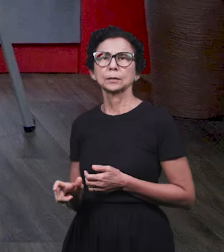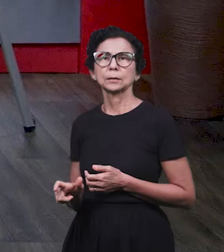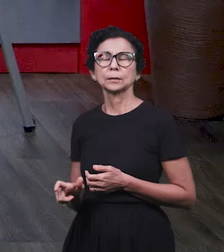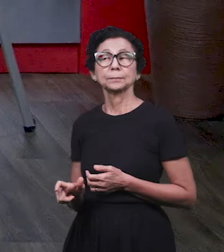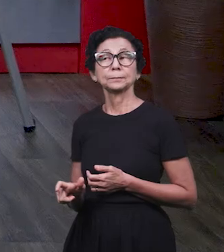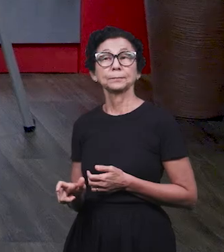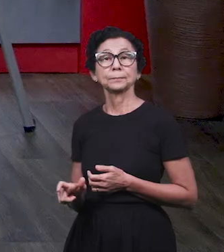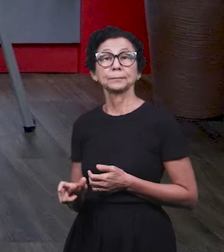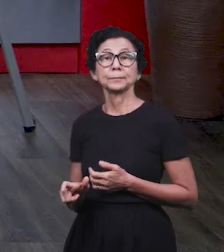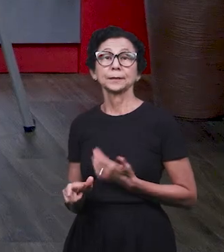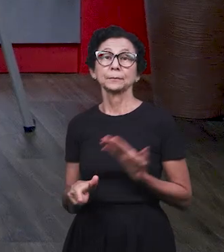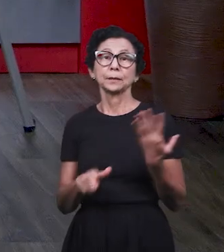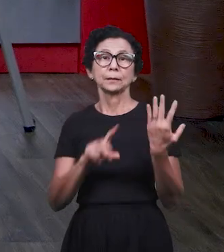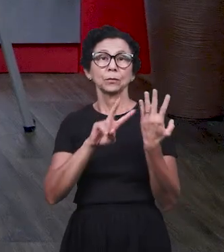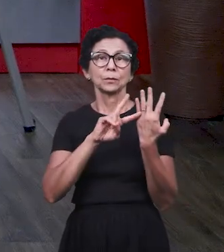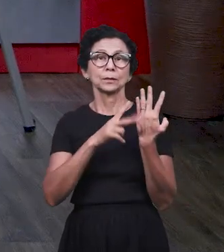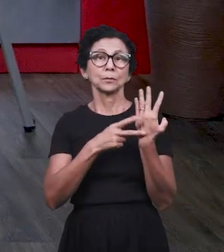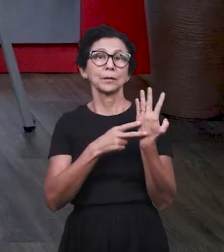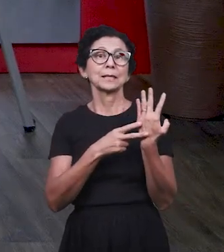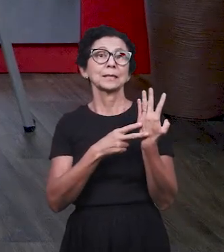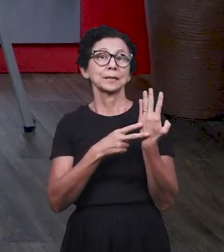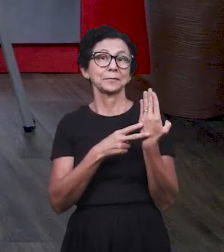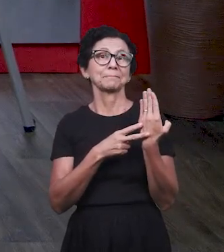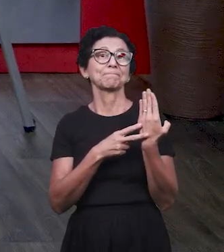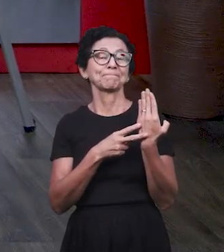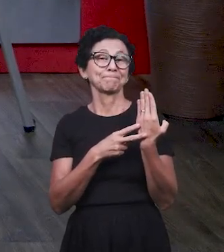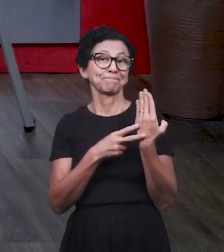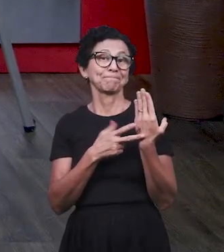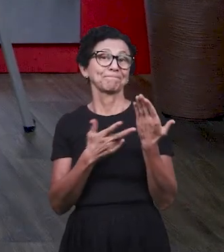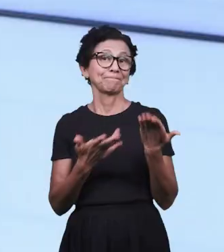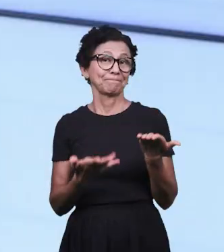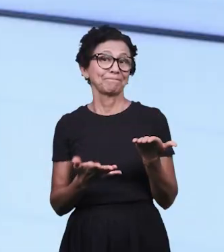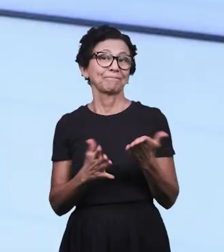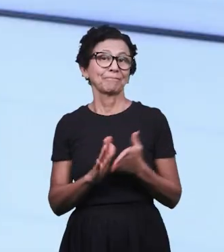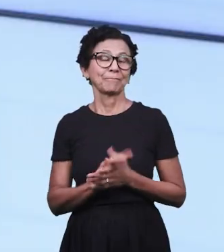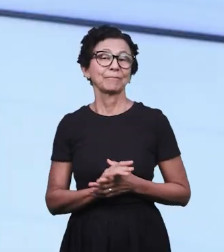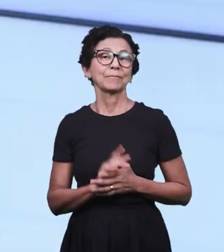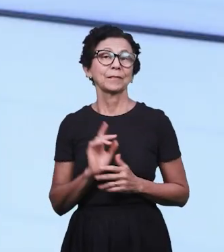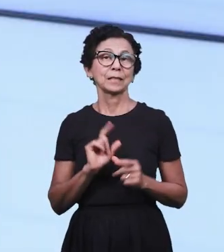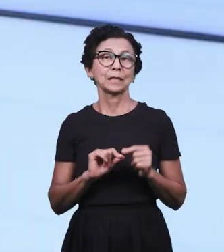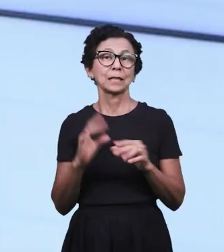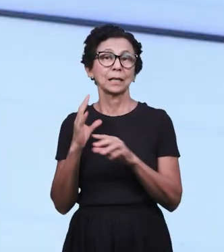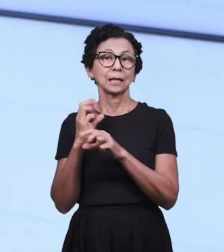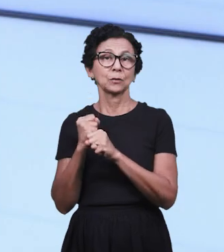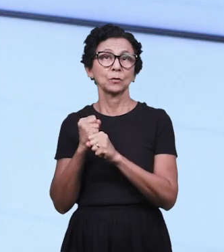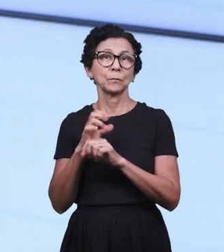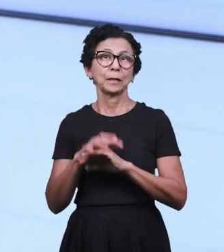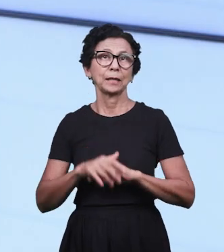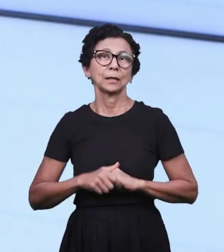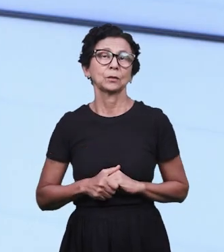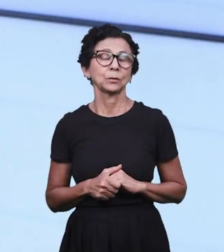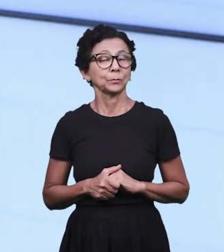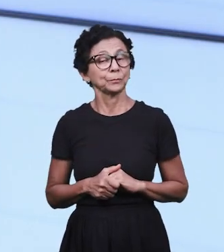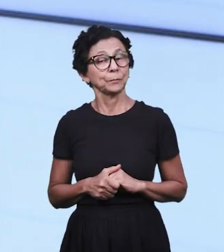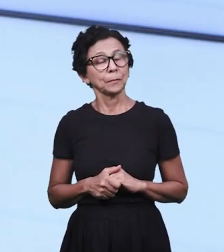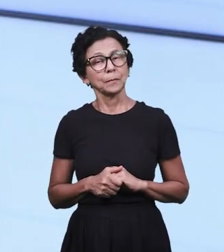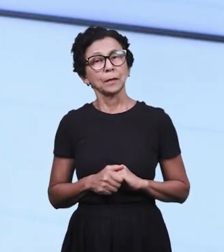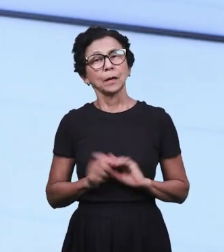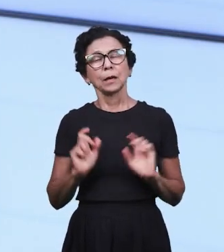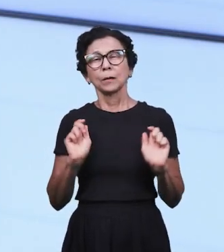nas consequências disso. Exatamente. Né? Então, nós queremos dizer que isso pode trazer para